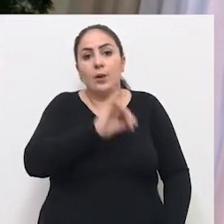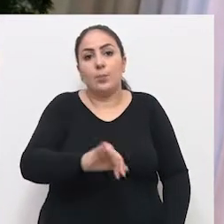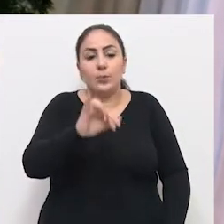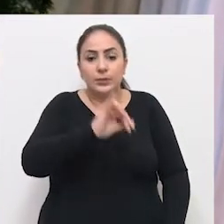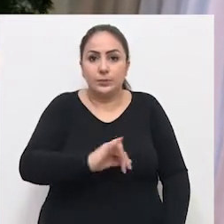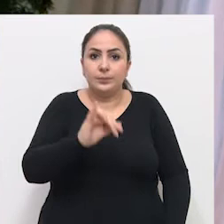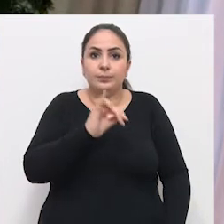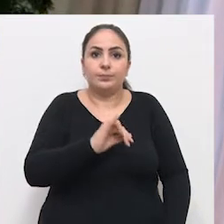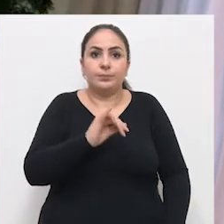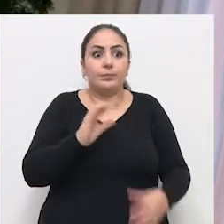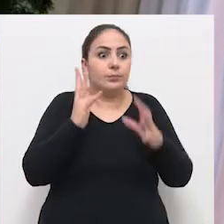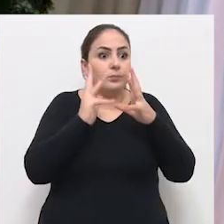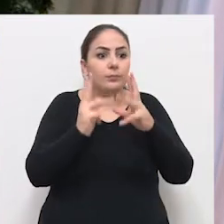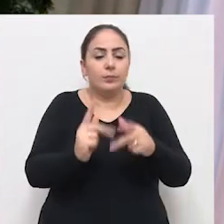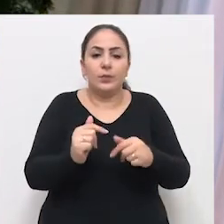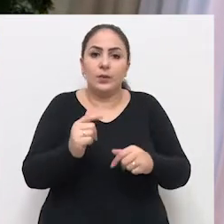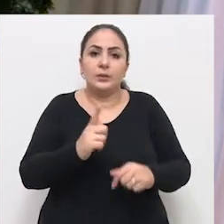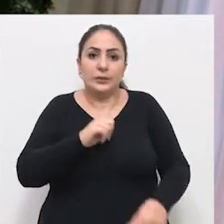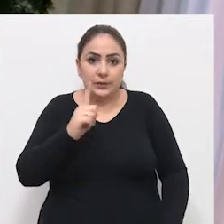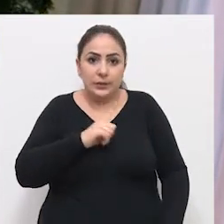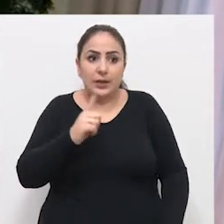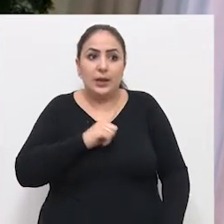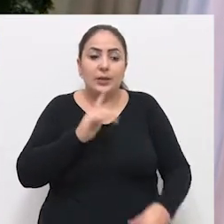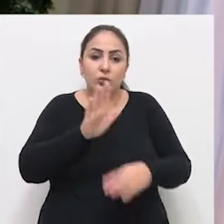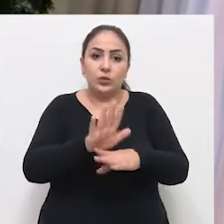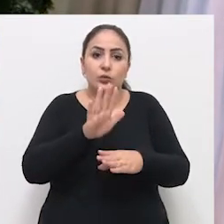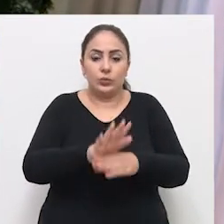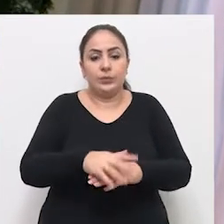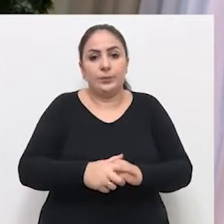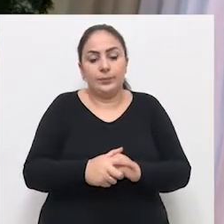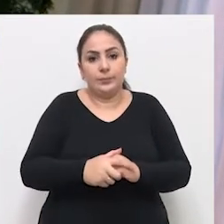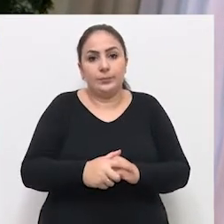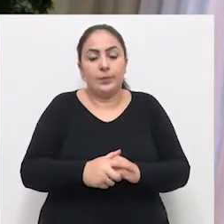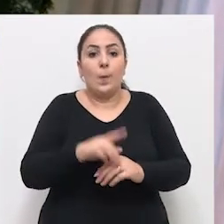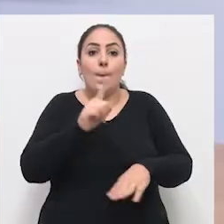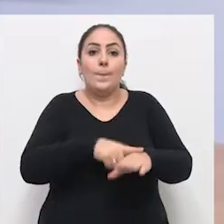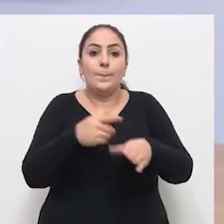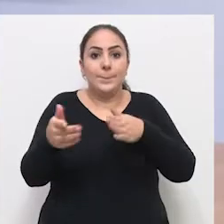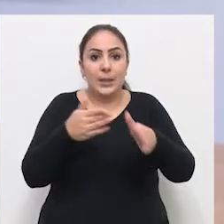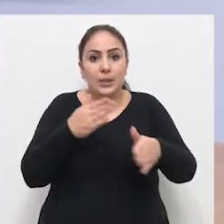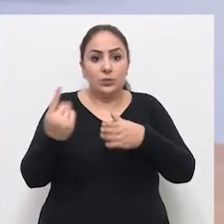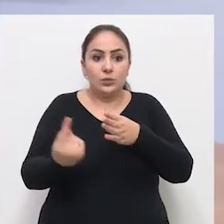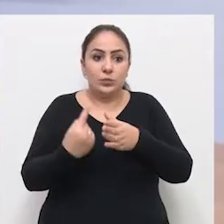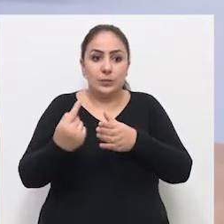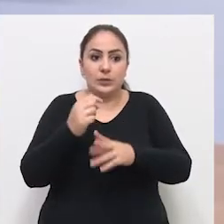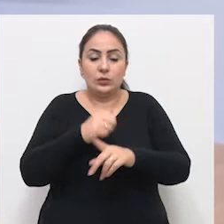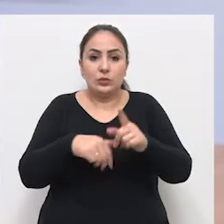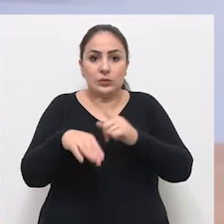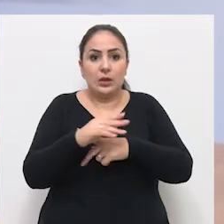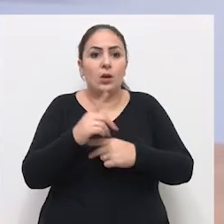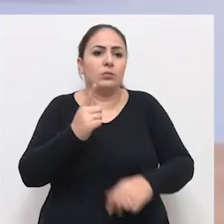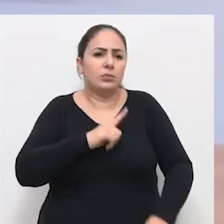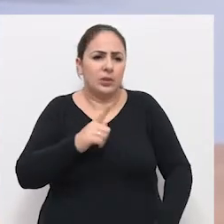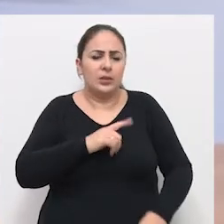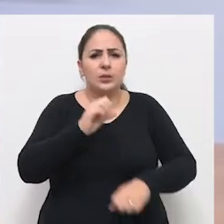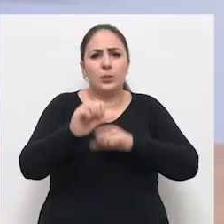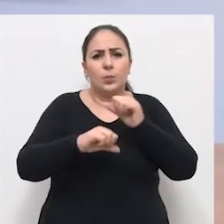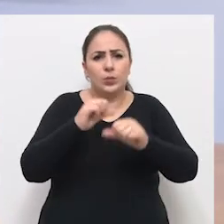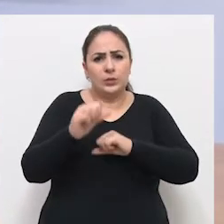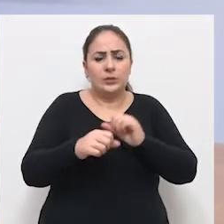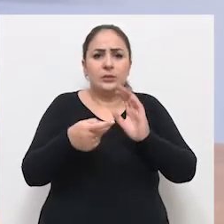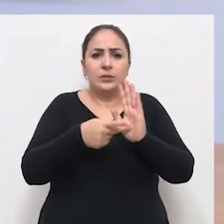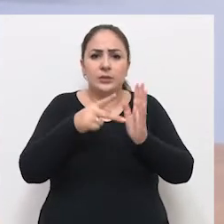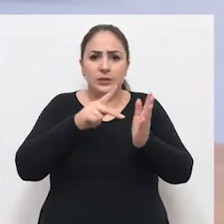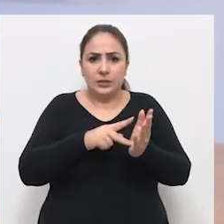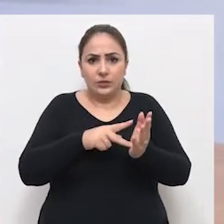Entenderam a importância de todos, então, darem a sua contribuição. O período de isolamento social tem sido